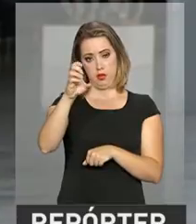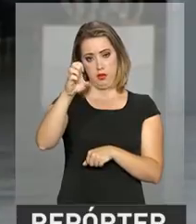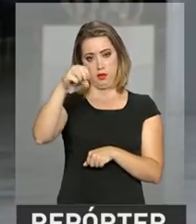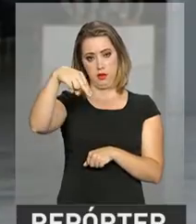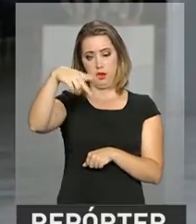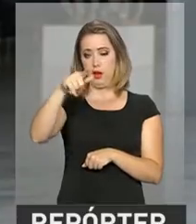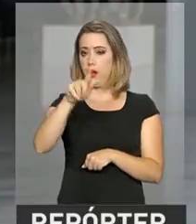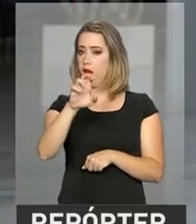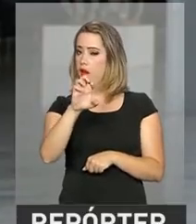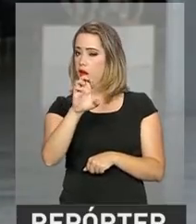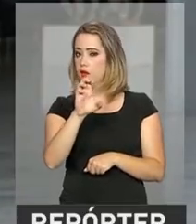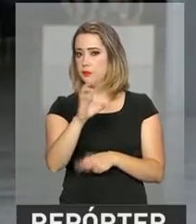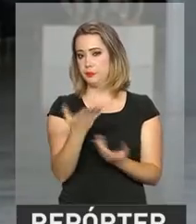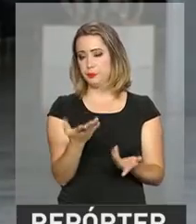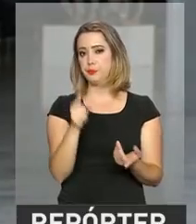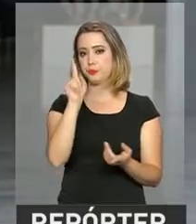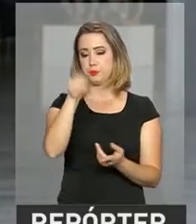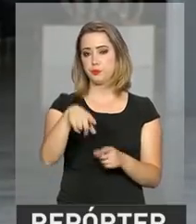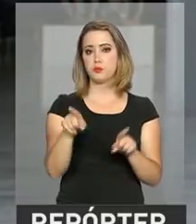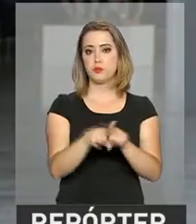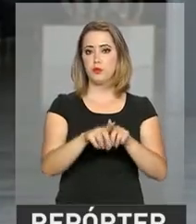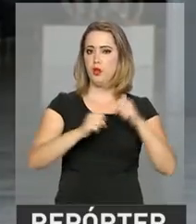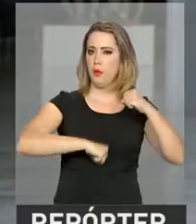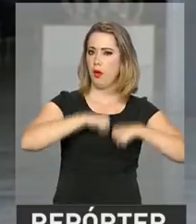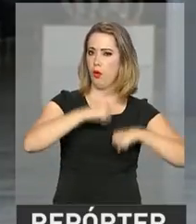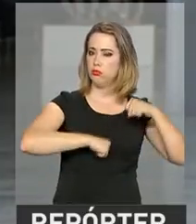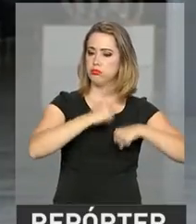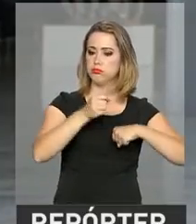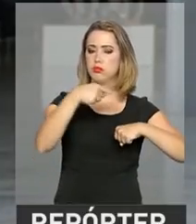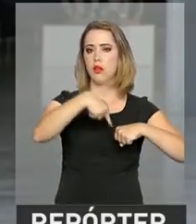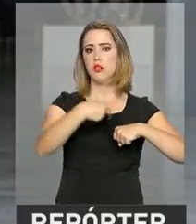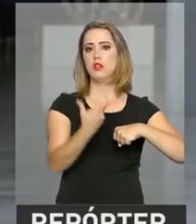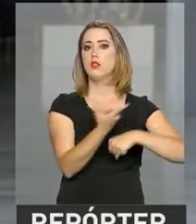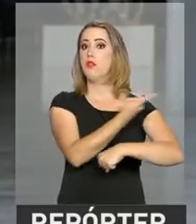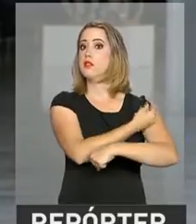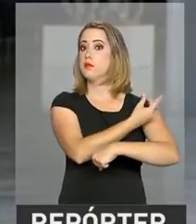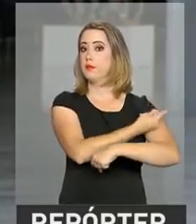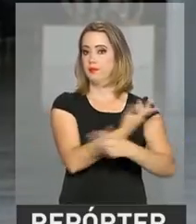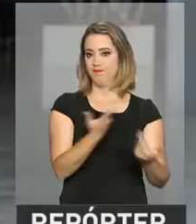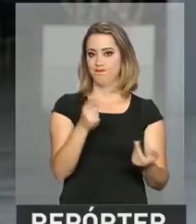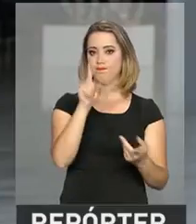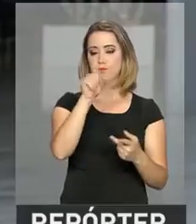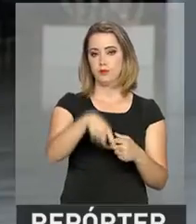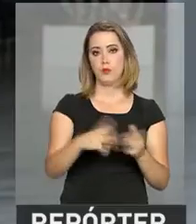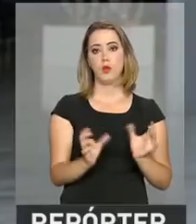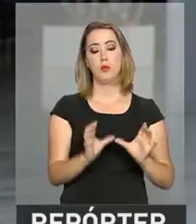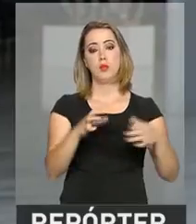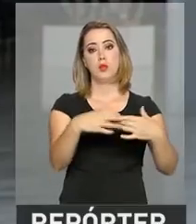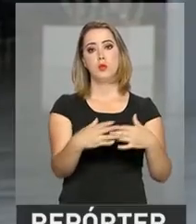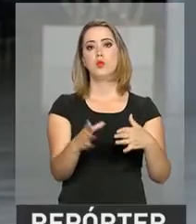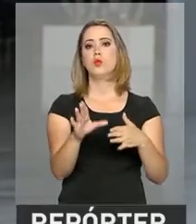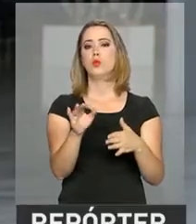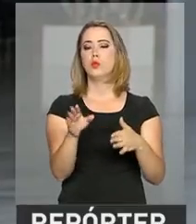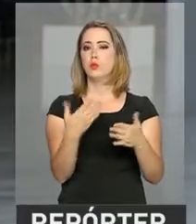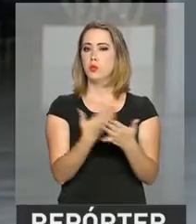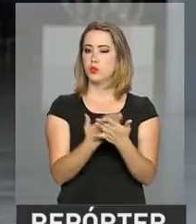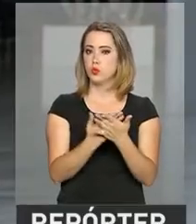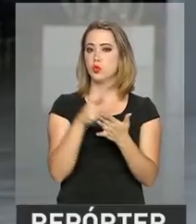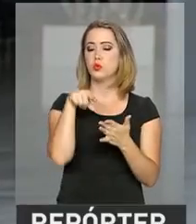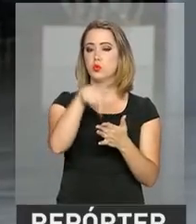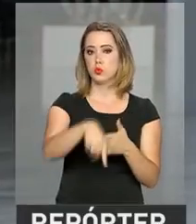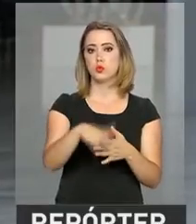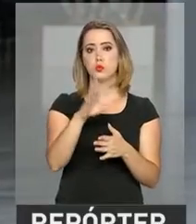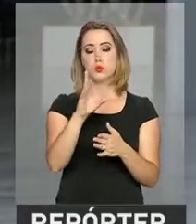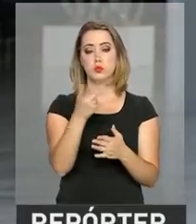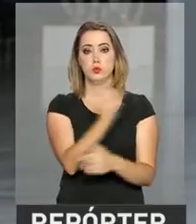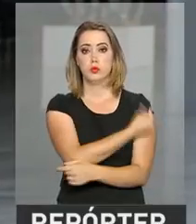medicamento paralelamente à fábrica e estudos clínicos com este medicamento já vêm sendo desenvolvidos no país